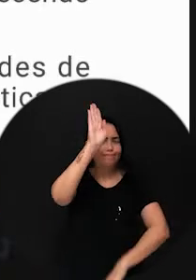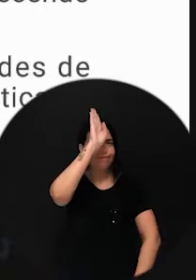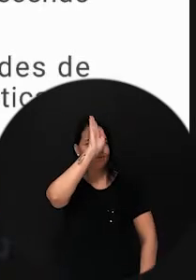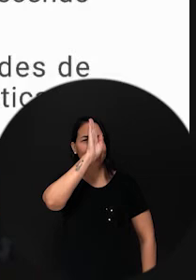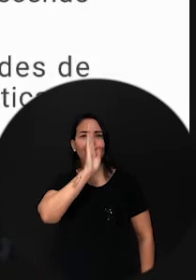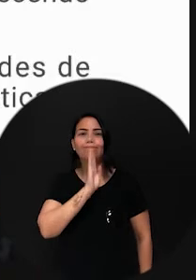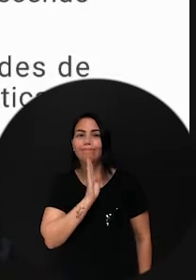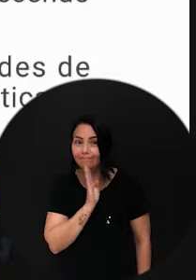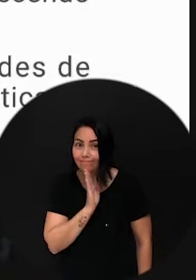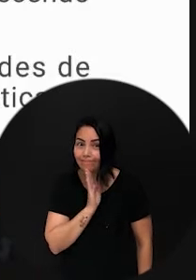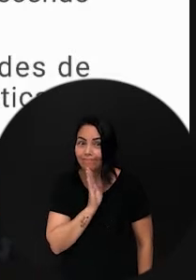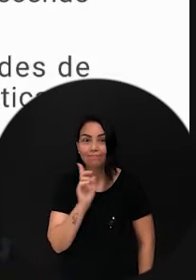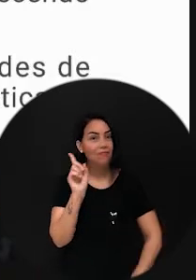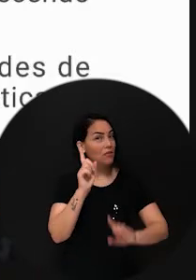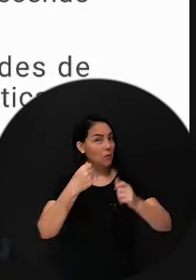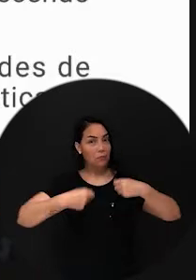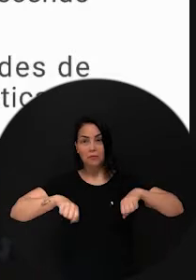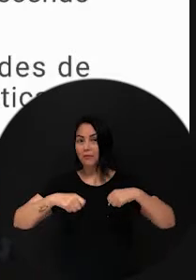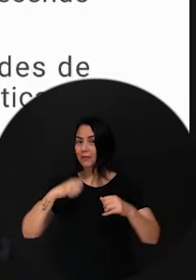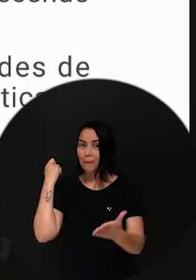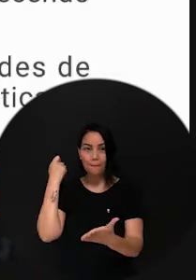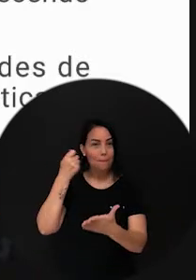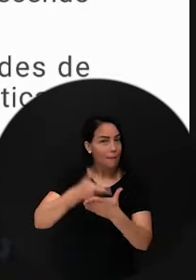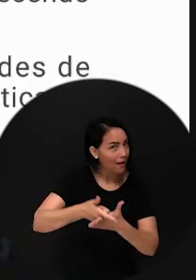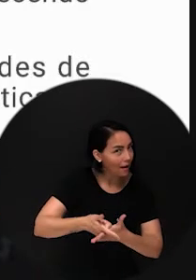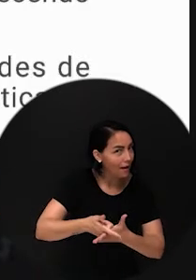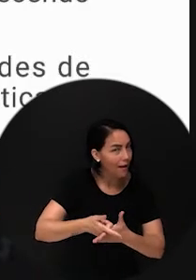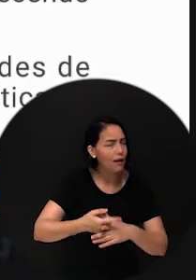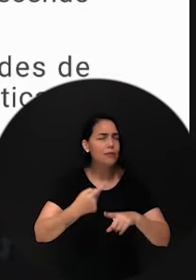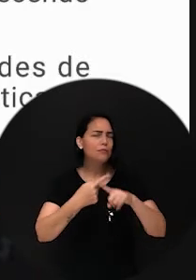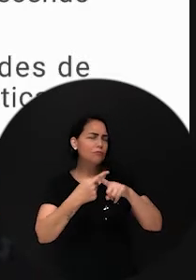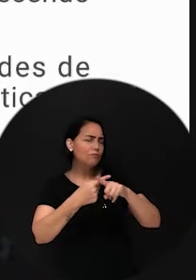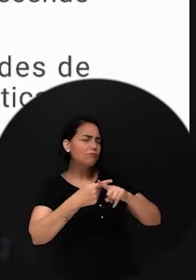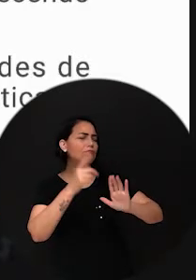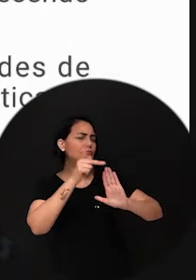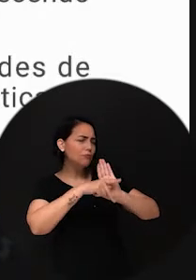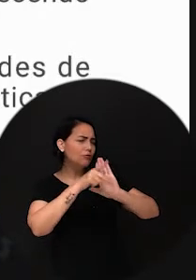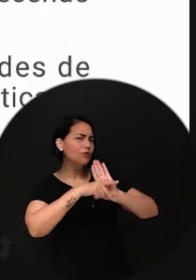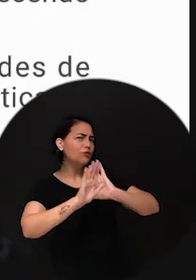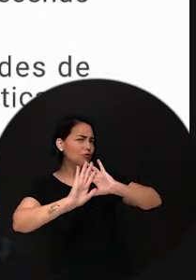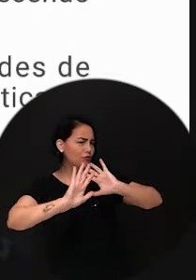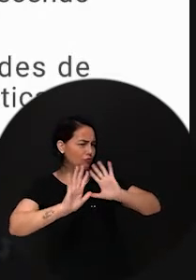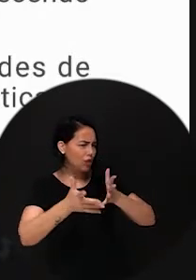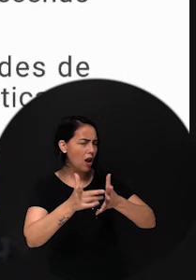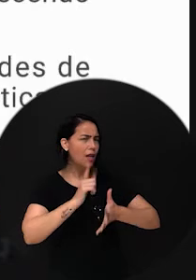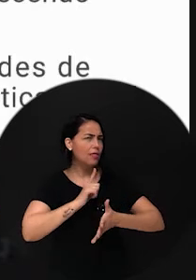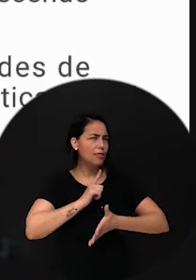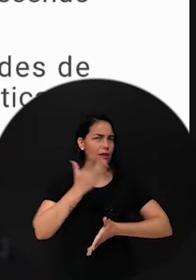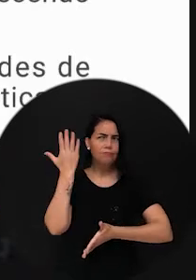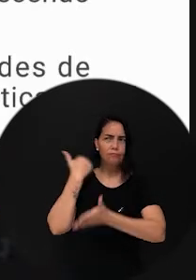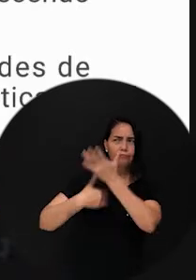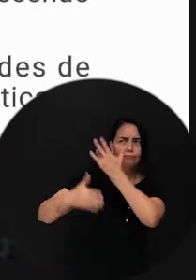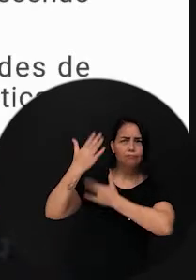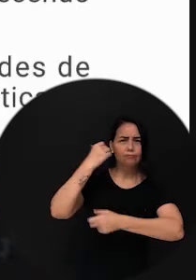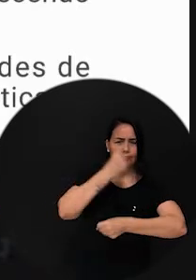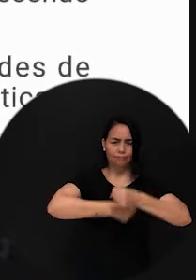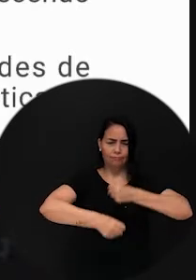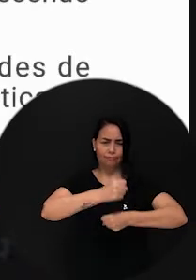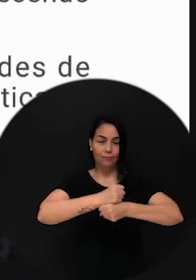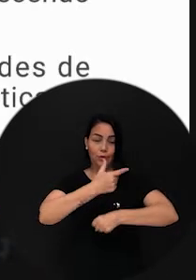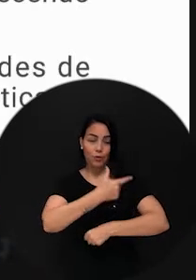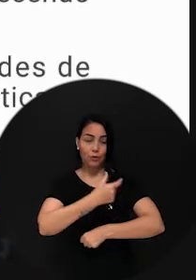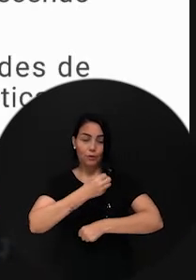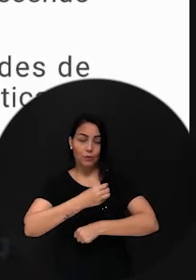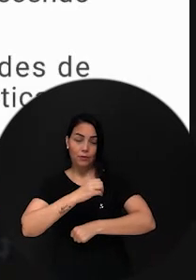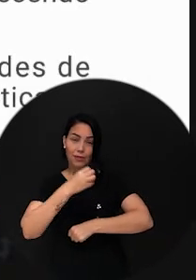gratuita. Esse projeto já existe desde 2003, então são 18 anos, e muito